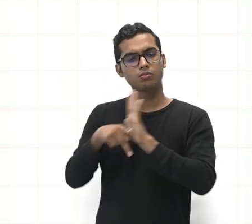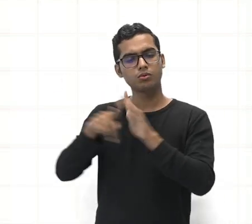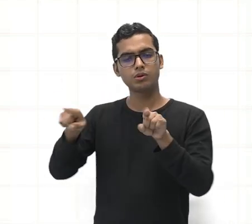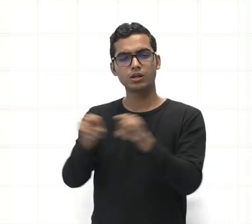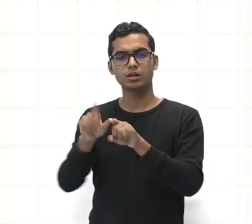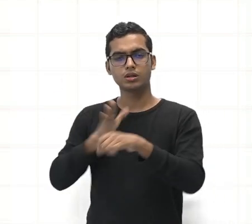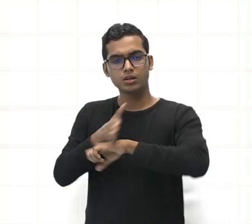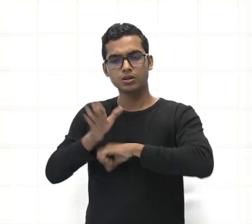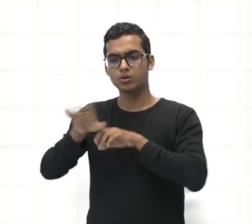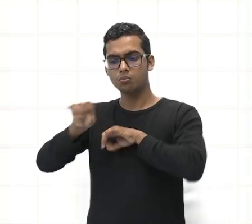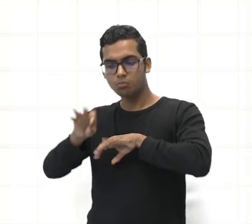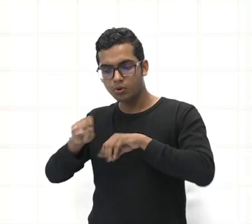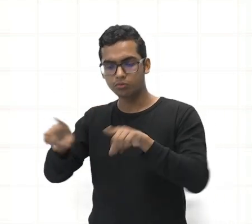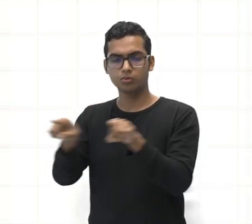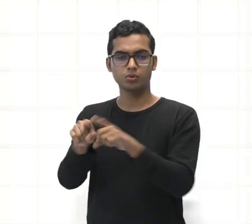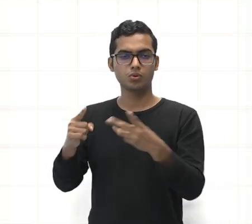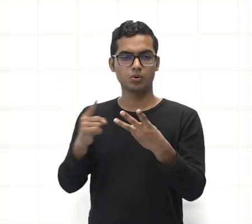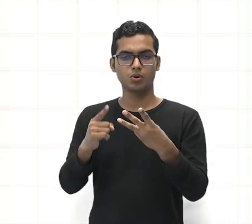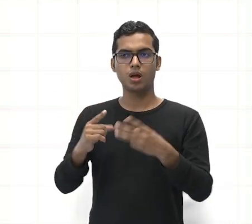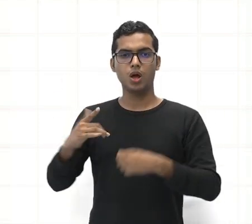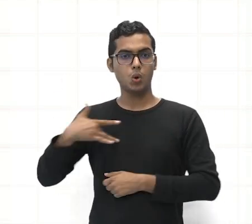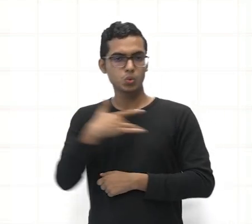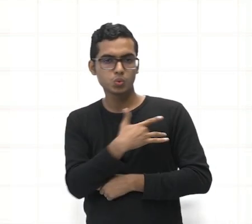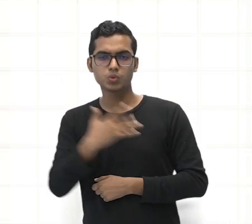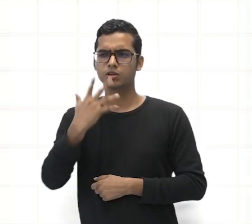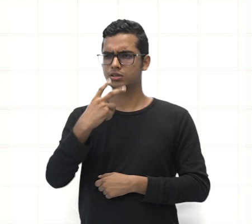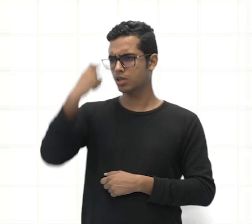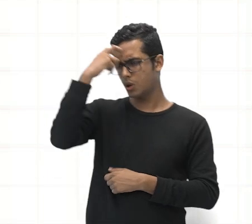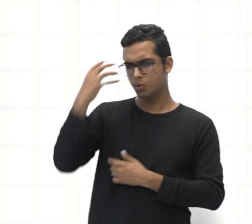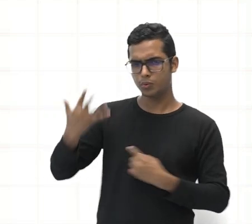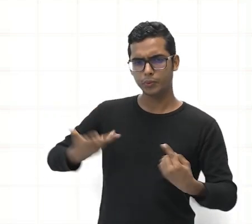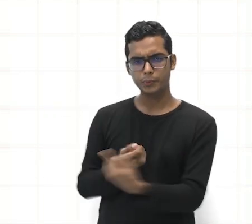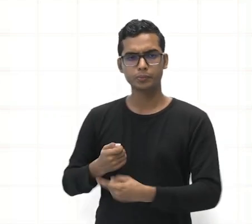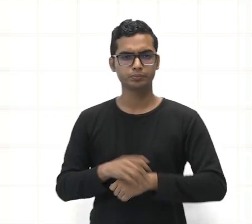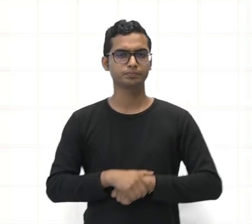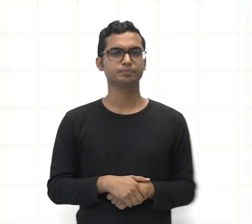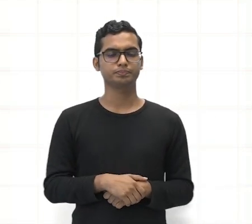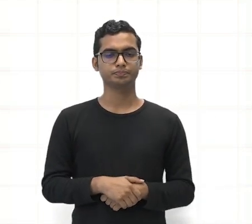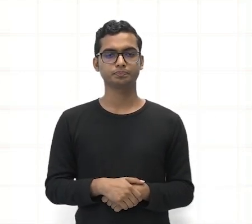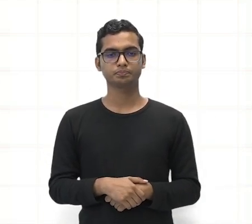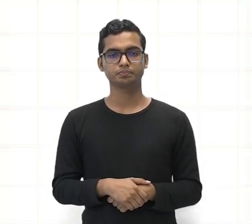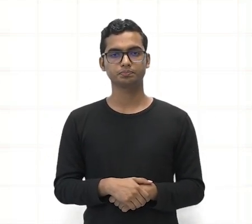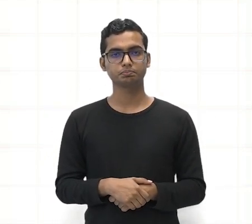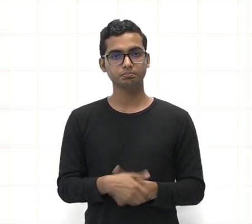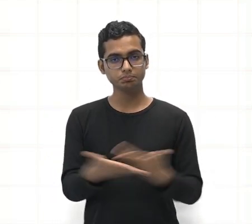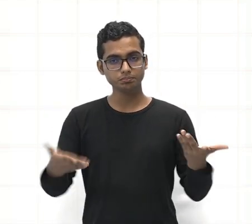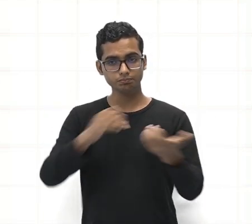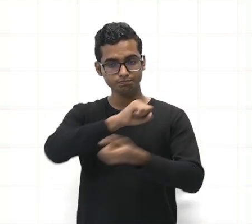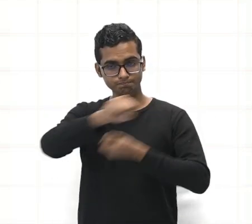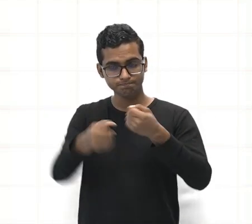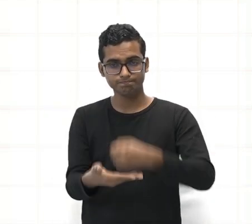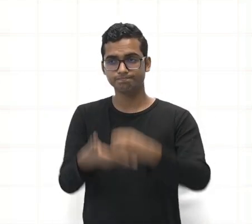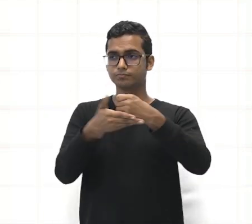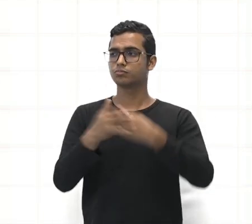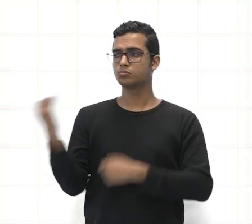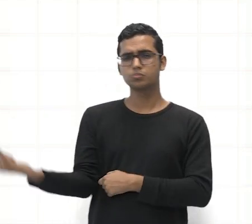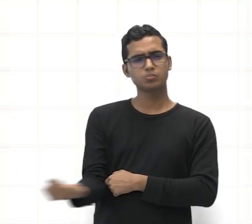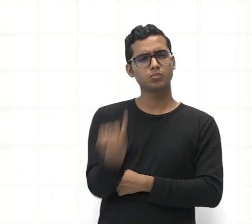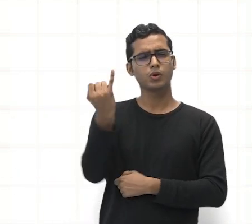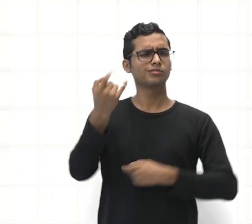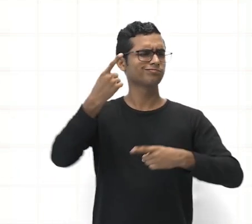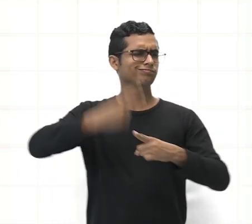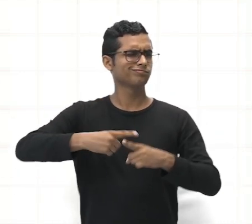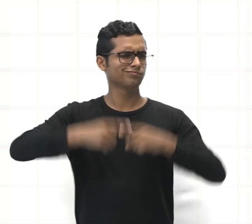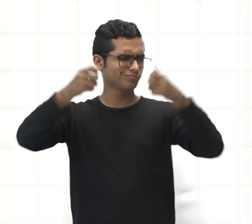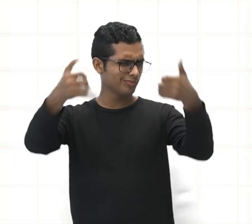saúde. Continuamos falando sobre a sustentabilidade agora, com a sua importância. Por que ela é tão importante? Porque ela